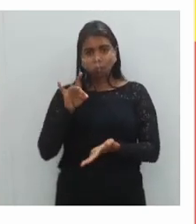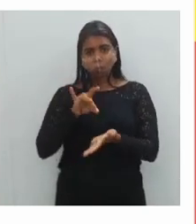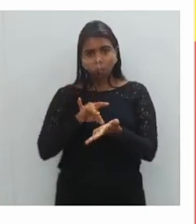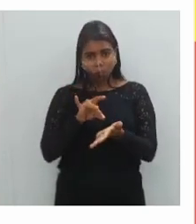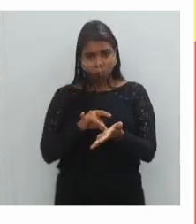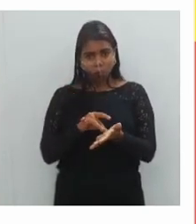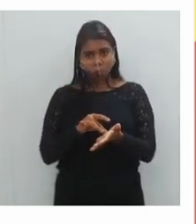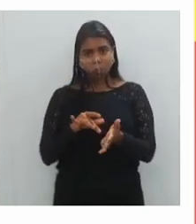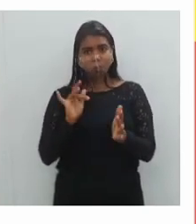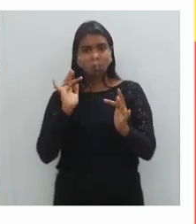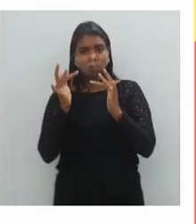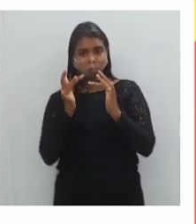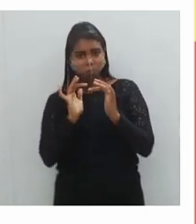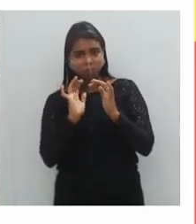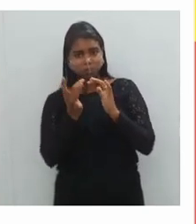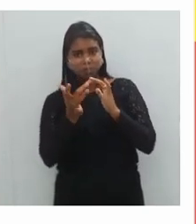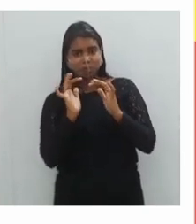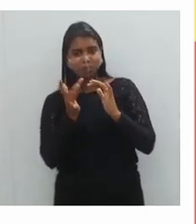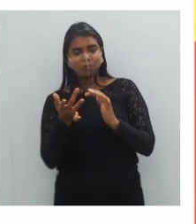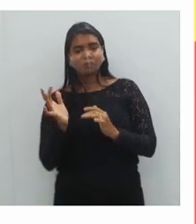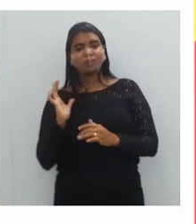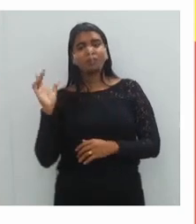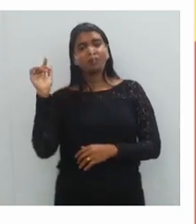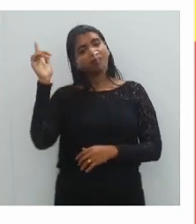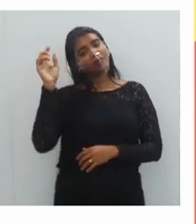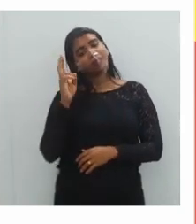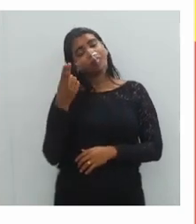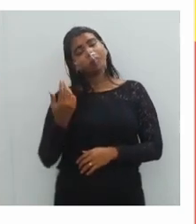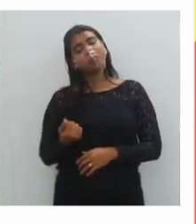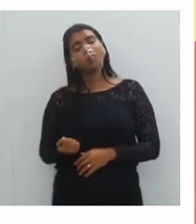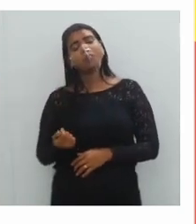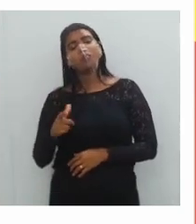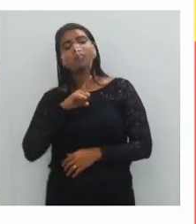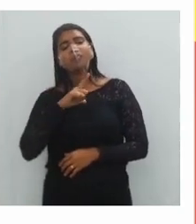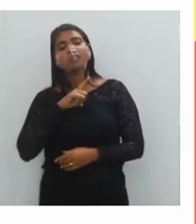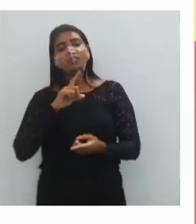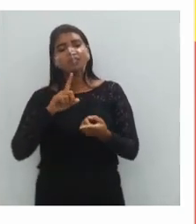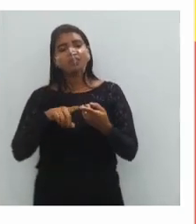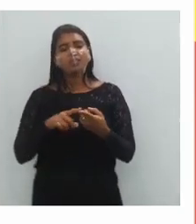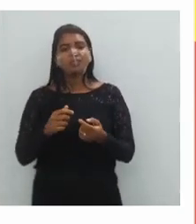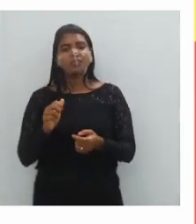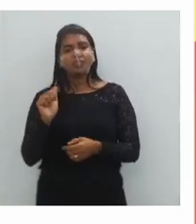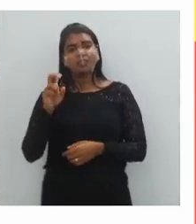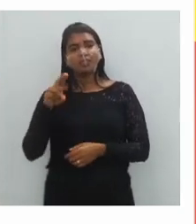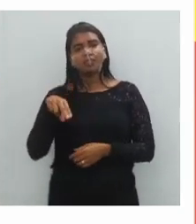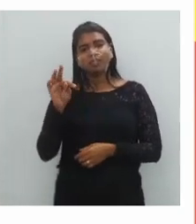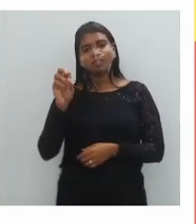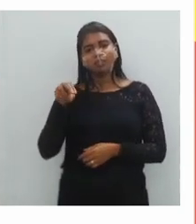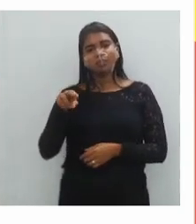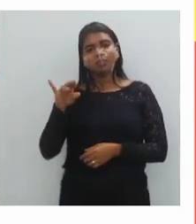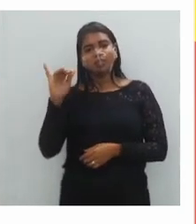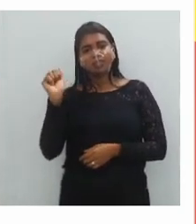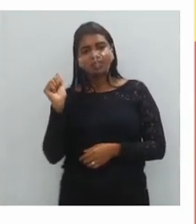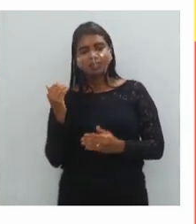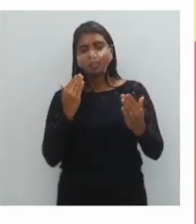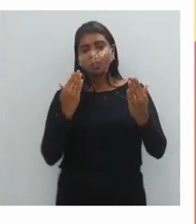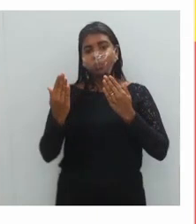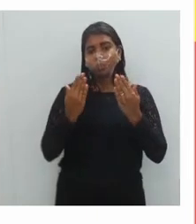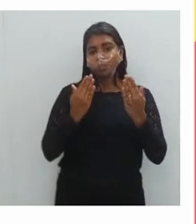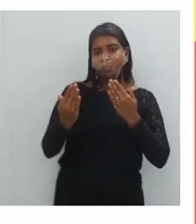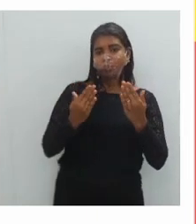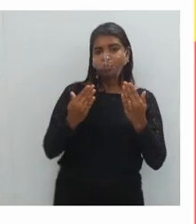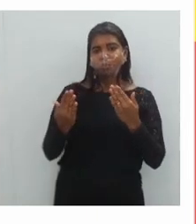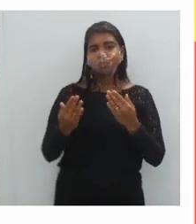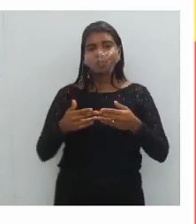mundo virtual rico, ou nós temos o recurso da antonímia para comparar a